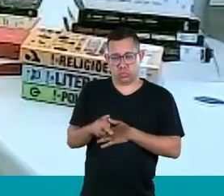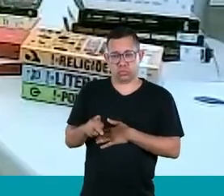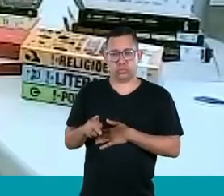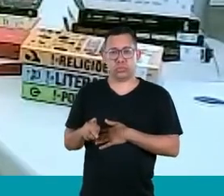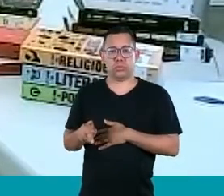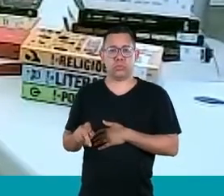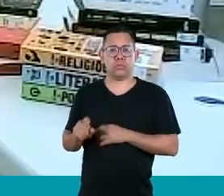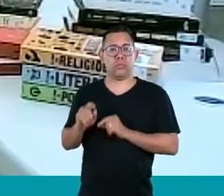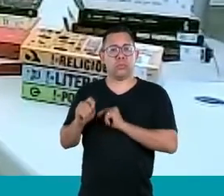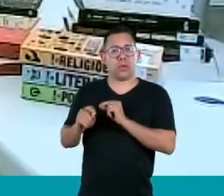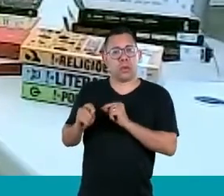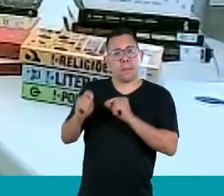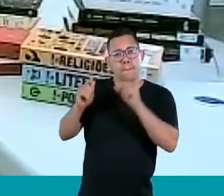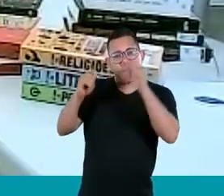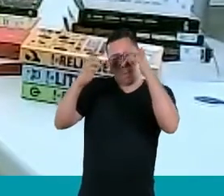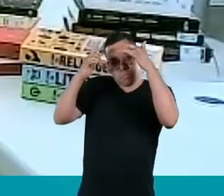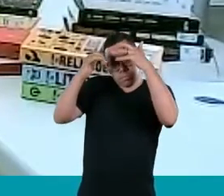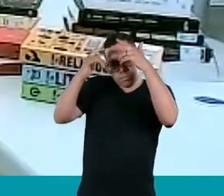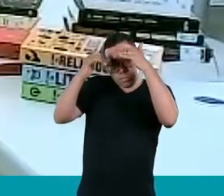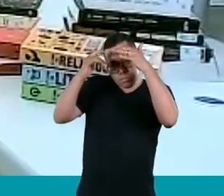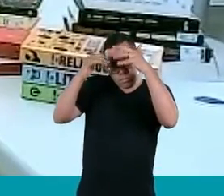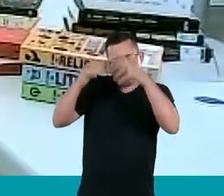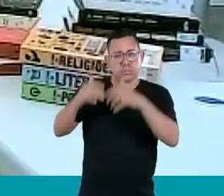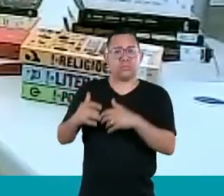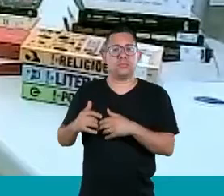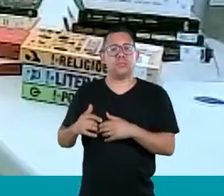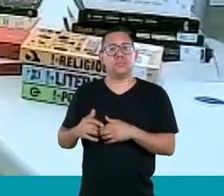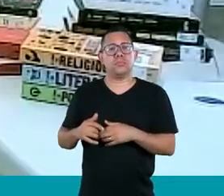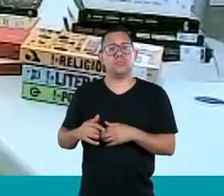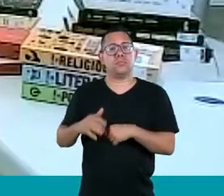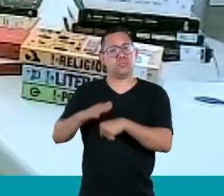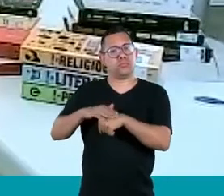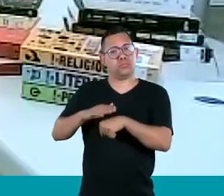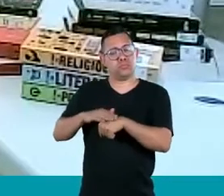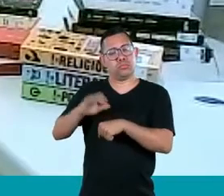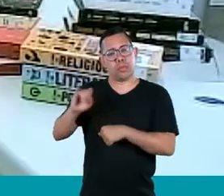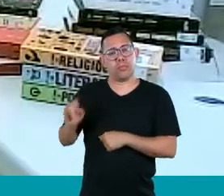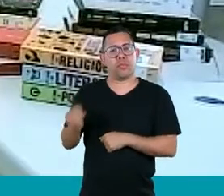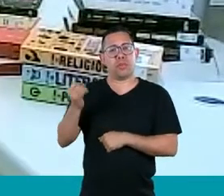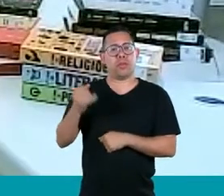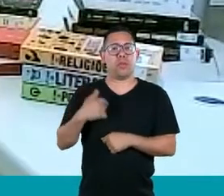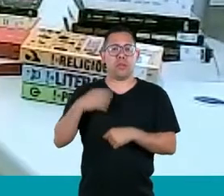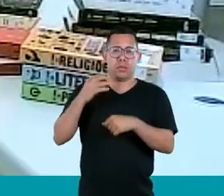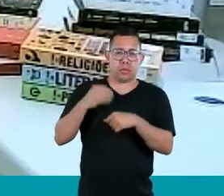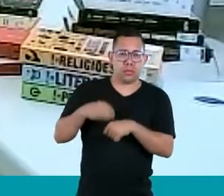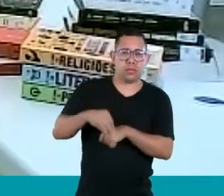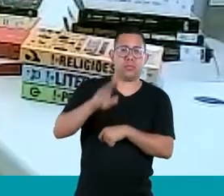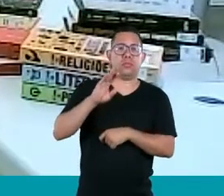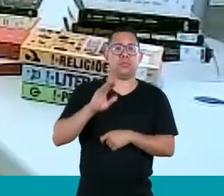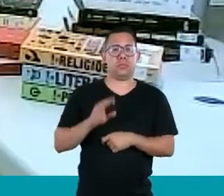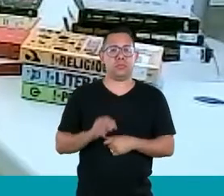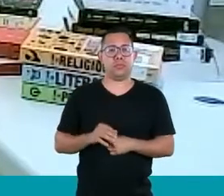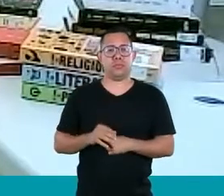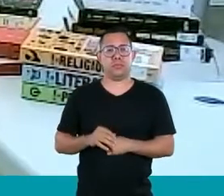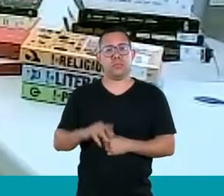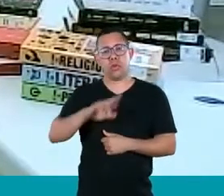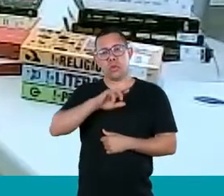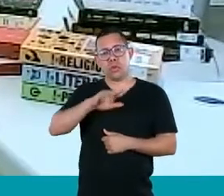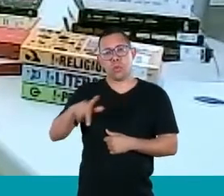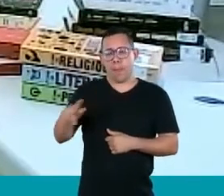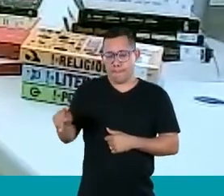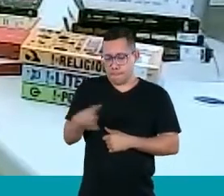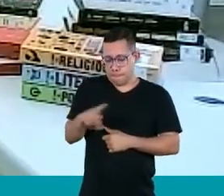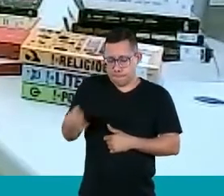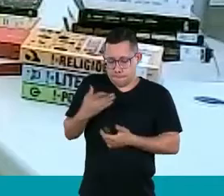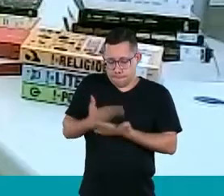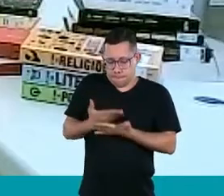desse pensador, e é deste lugar que eu falarei aqui, que é o lugar não de professor